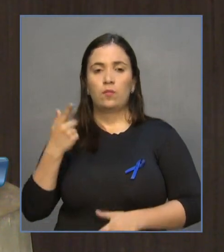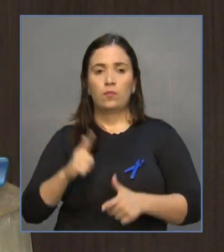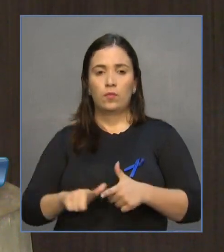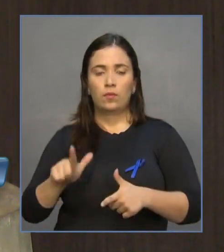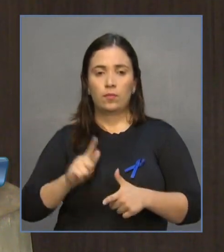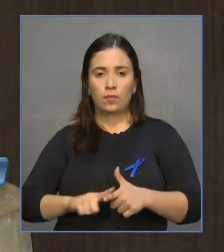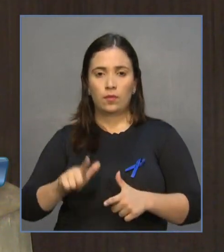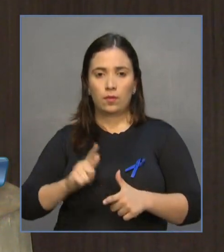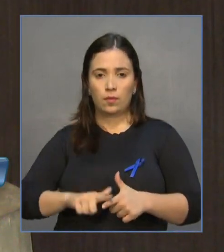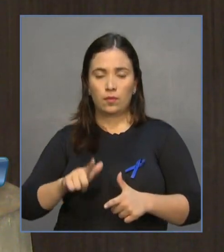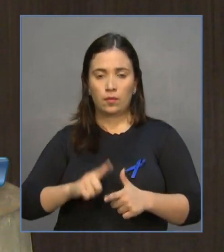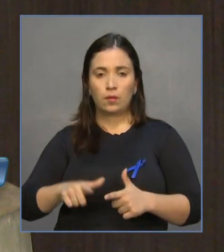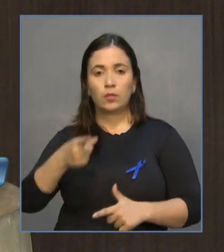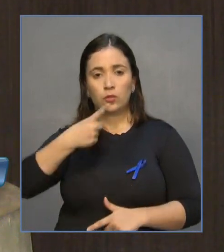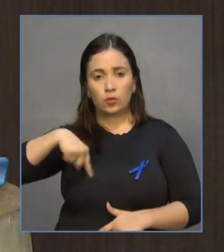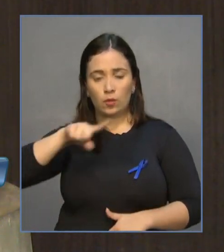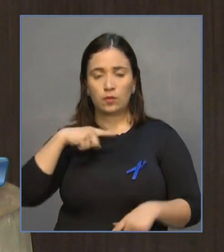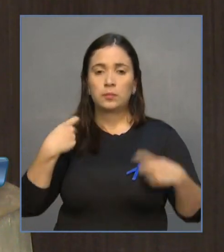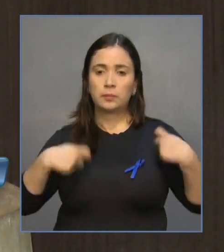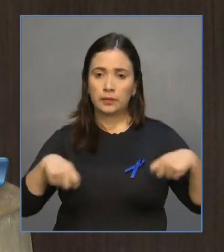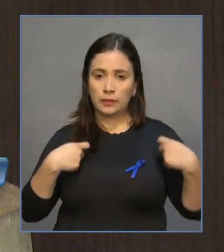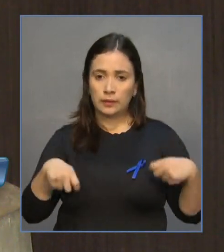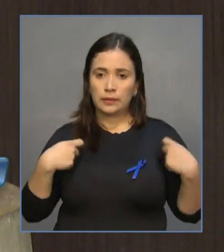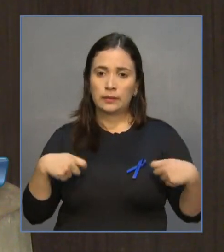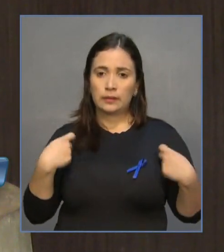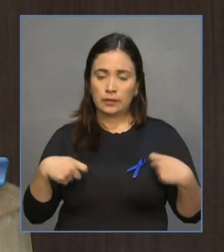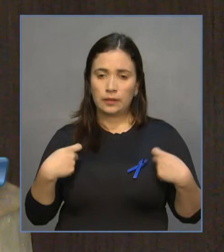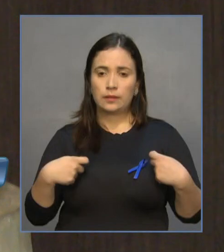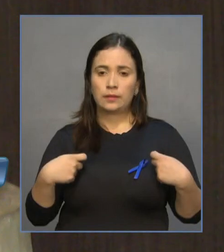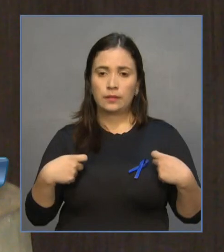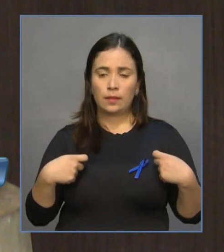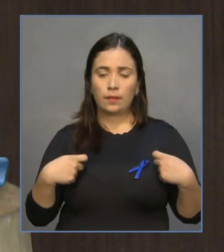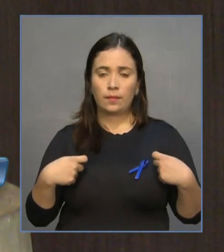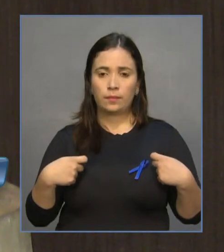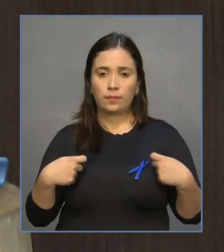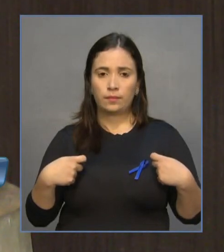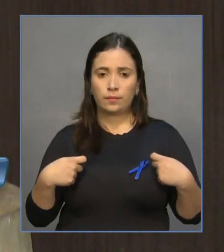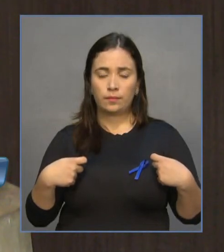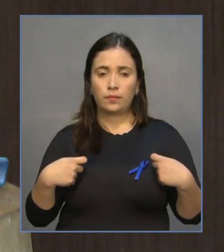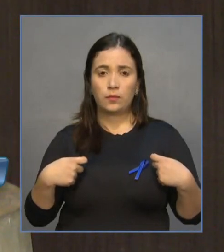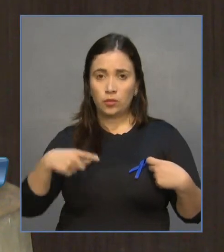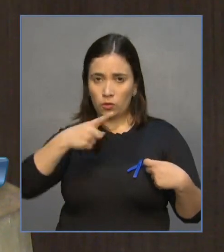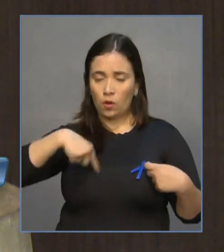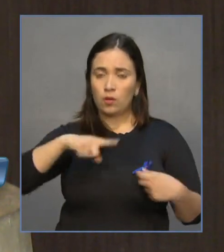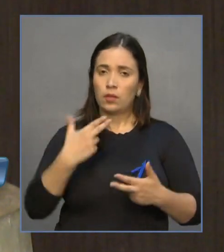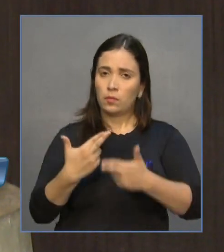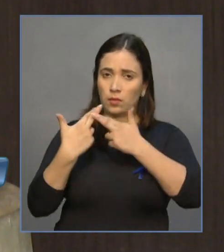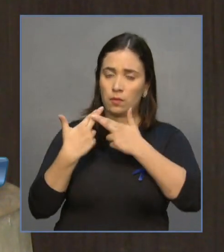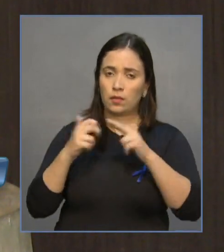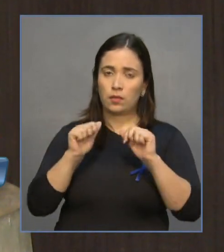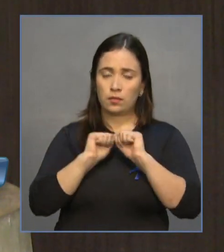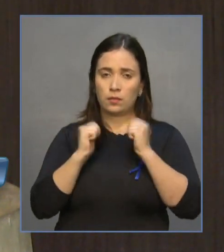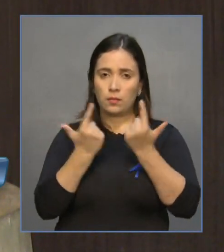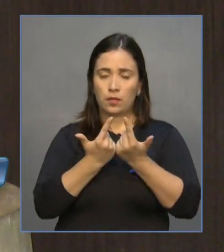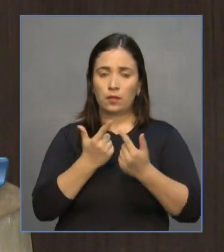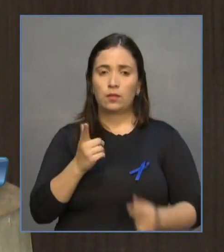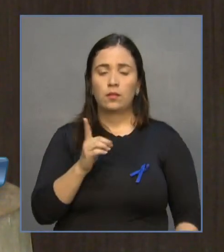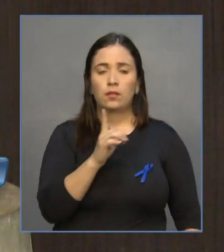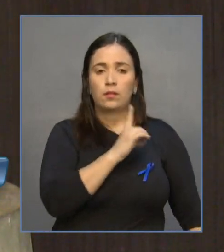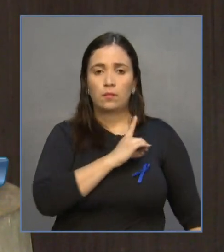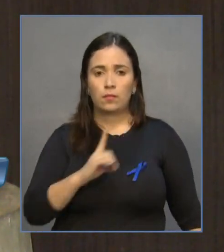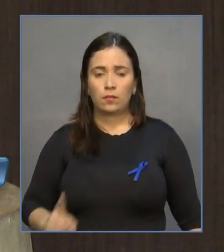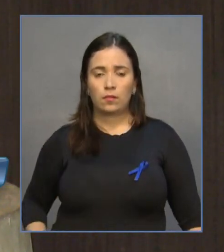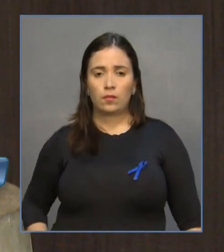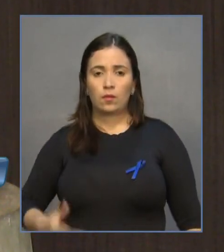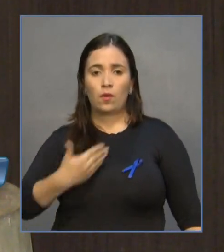policial. Nós podemos intervir como poder legitimado para tal, para que o governo Camilo